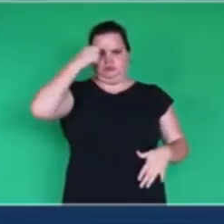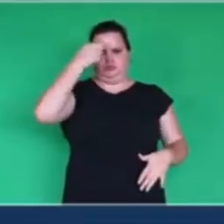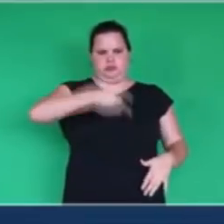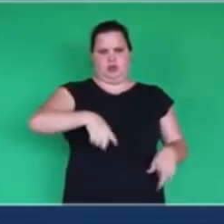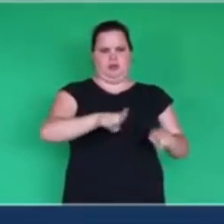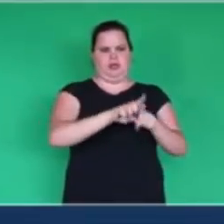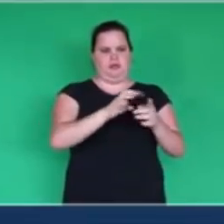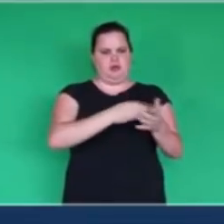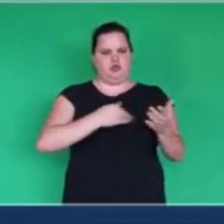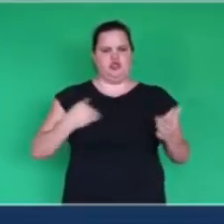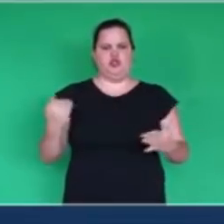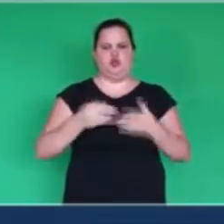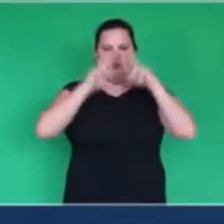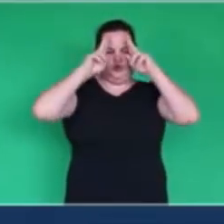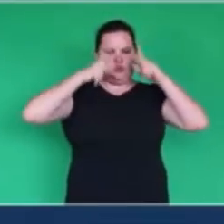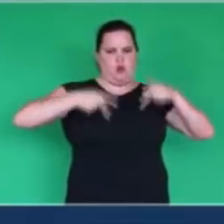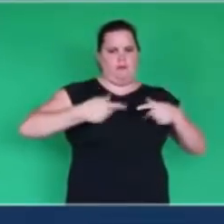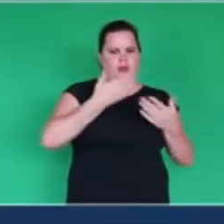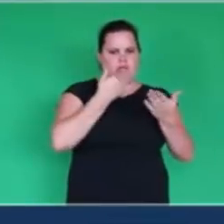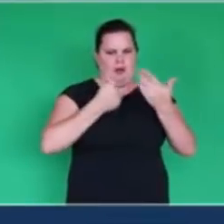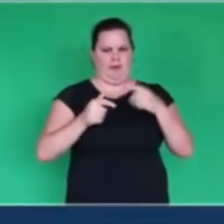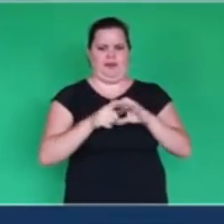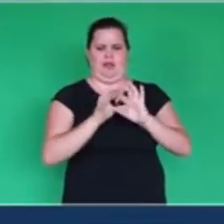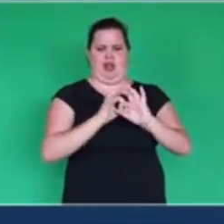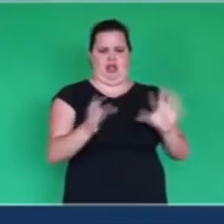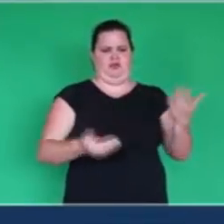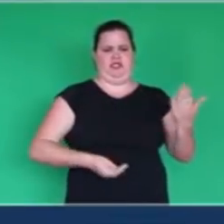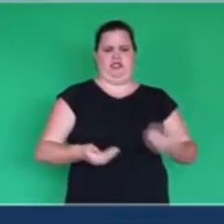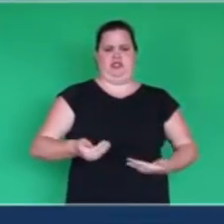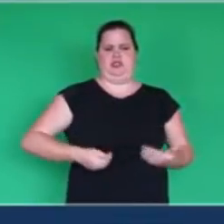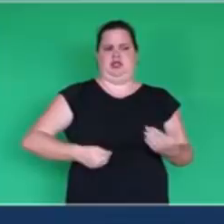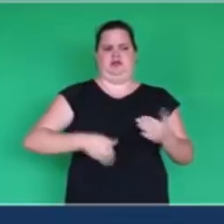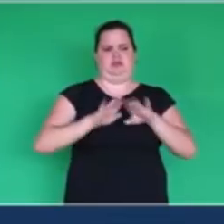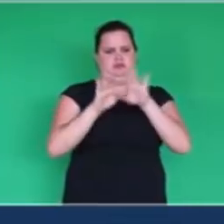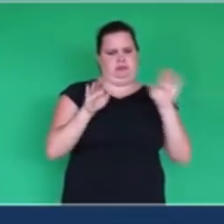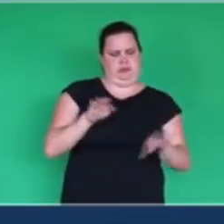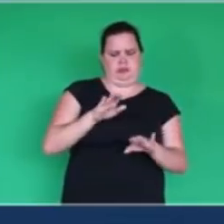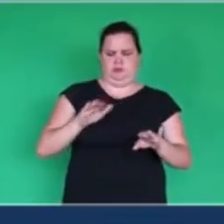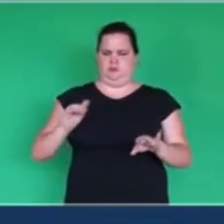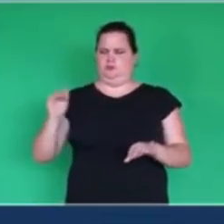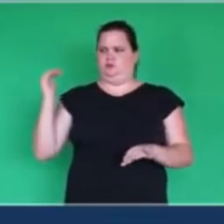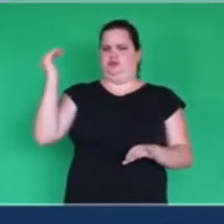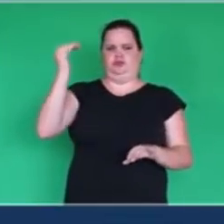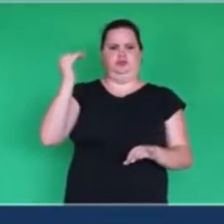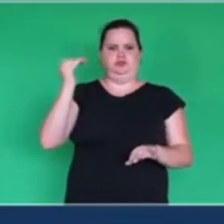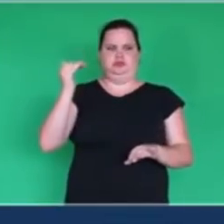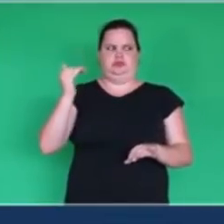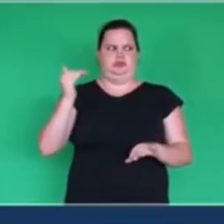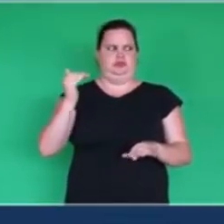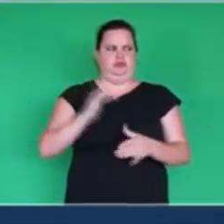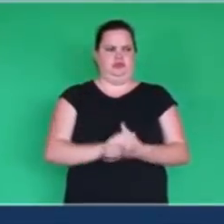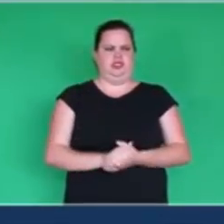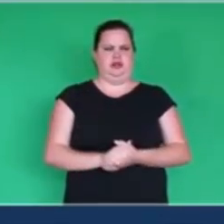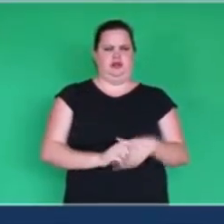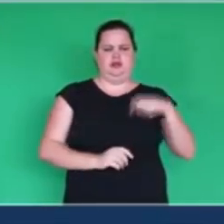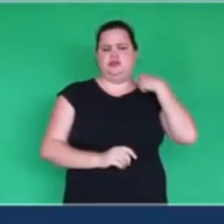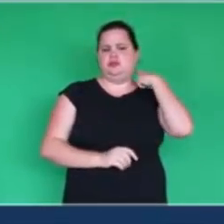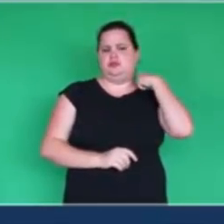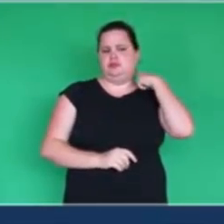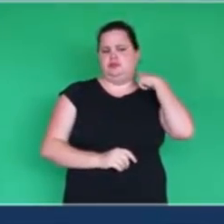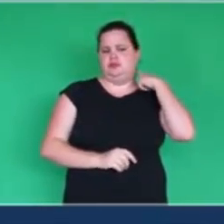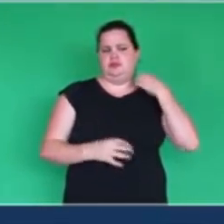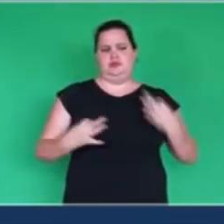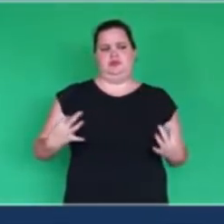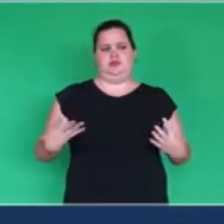de todos os homens, livres e servos, pequenos e grandes. Então, ninguém vai escapar. Pode ser o que